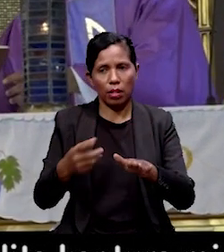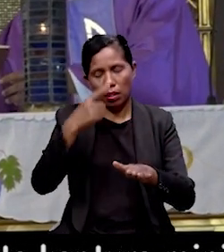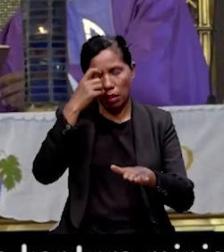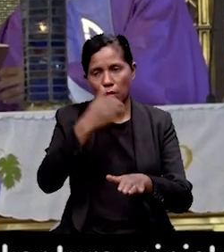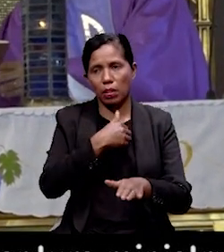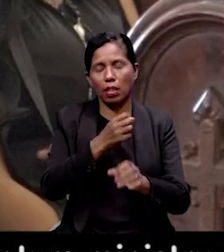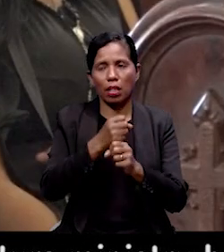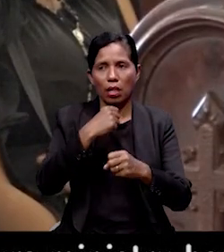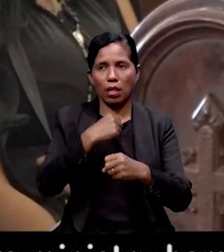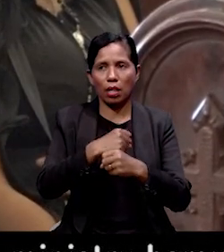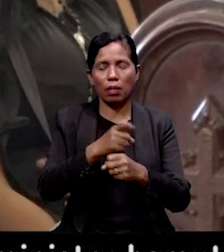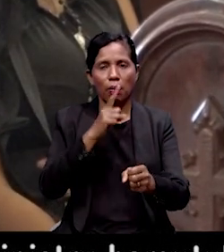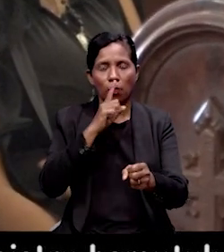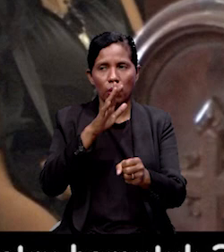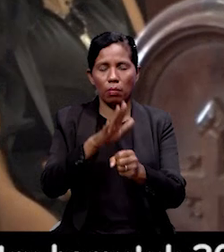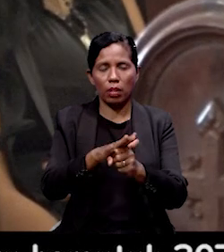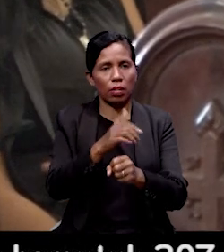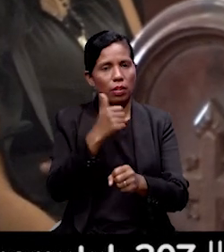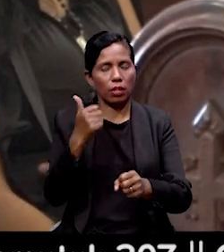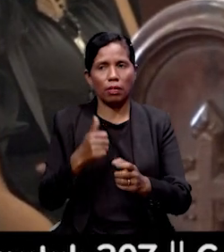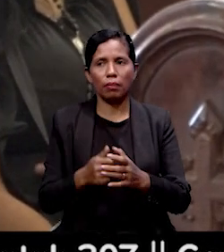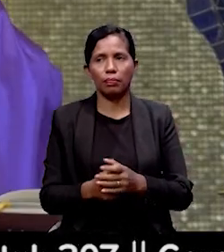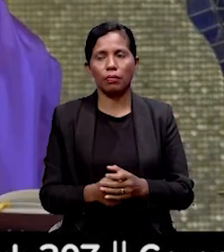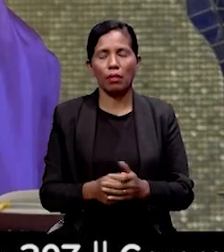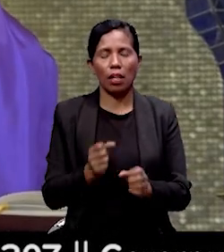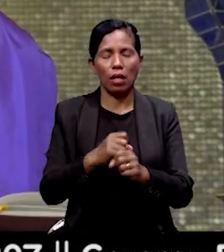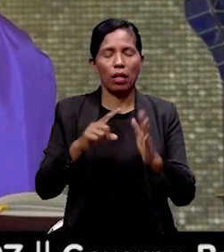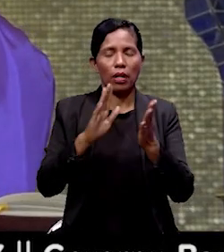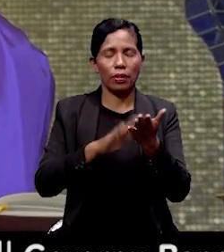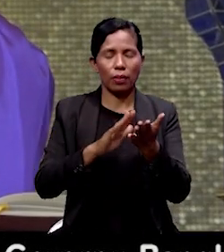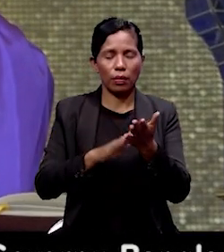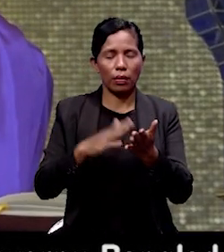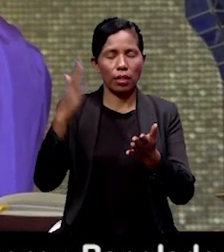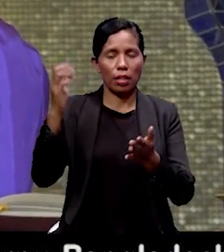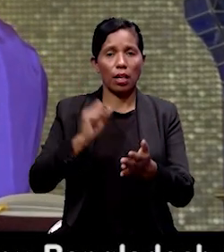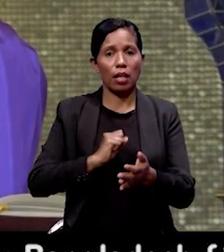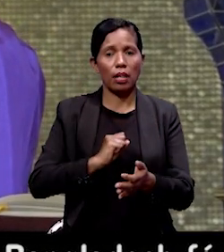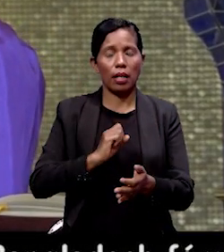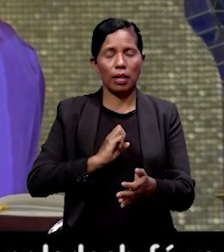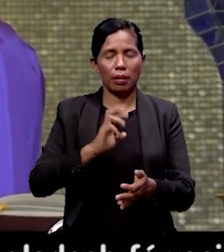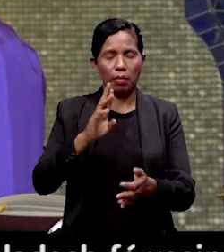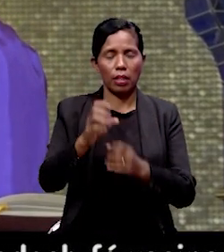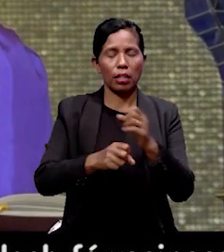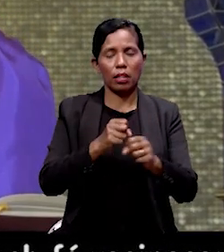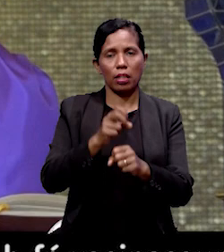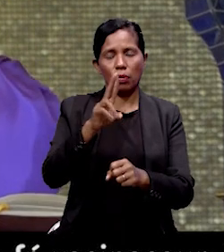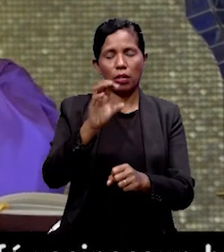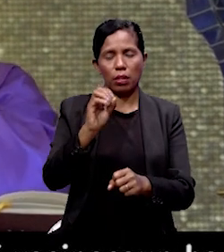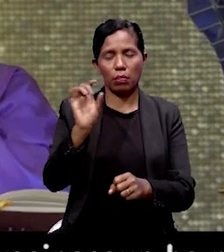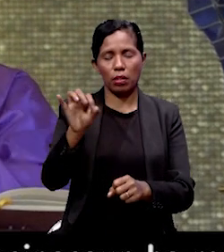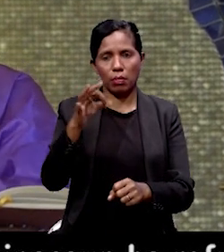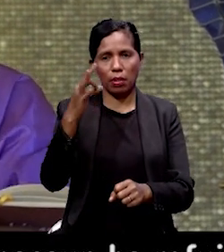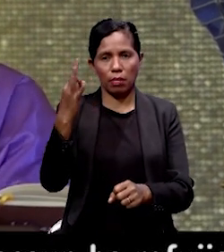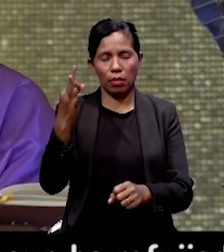que realiza promessas balum. Saudoso a rua escola primária e a sabe, tinang rihun ida a tucia hat nulo